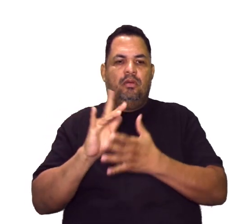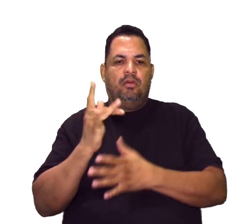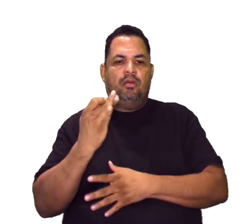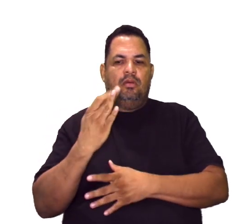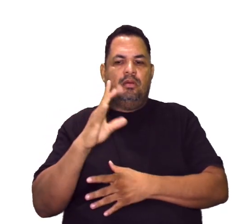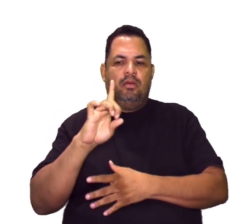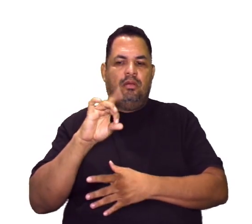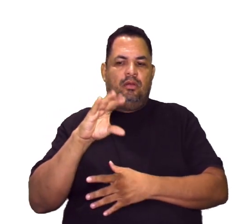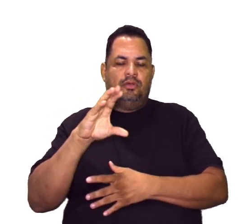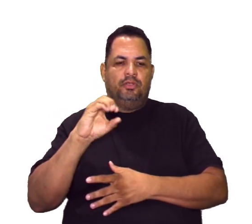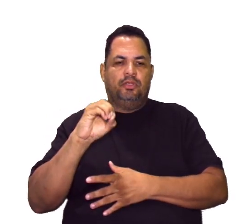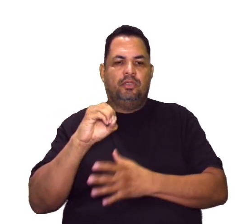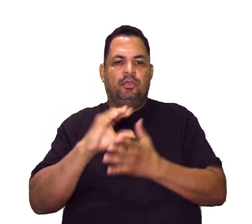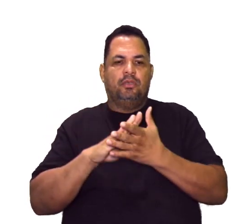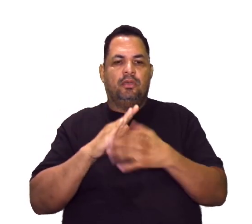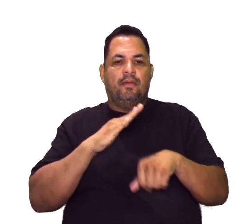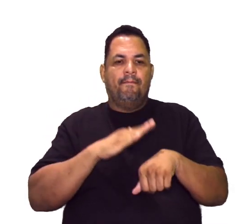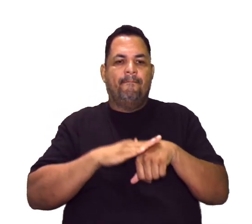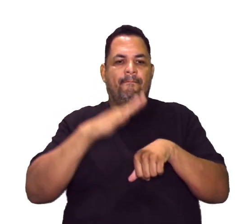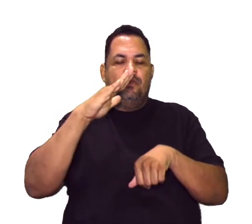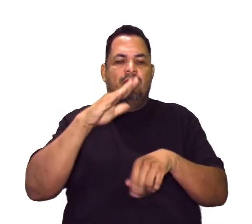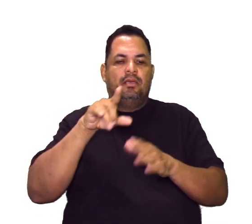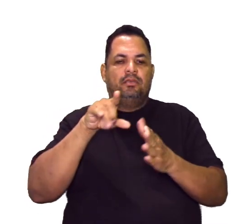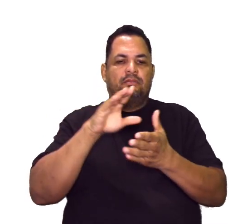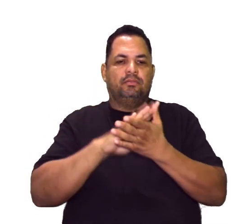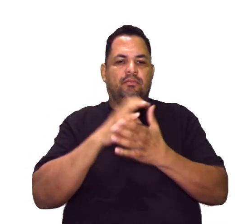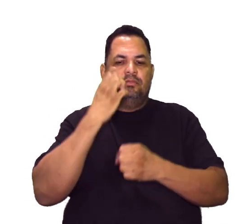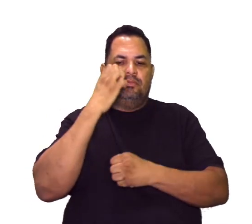é muito mais,